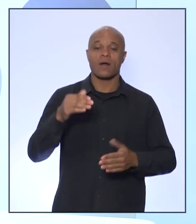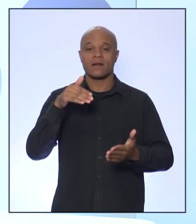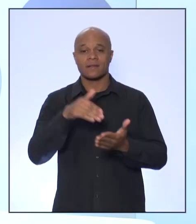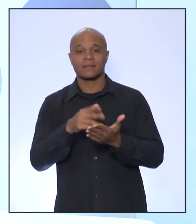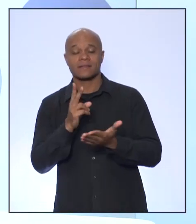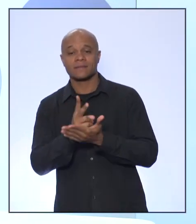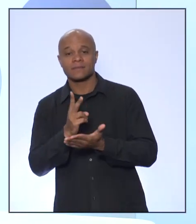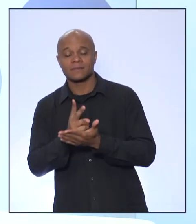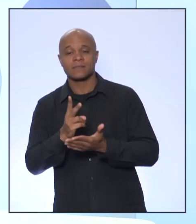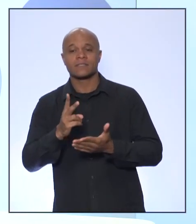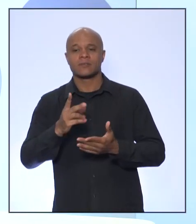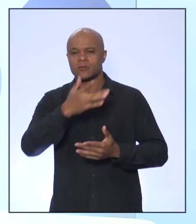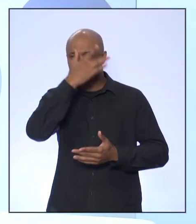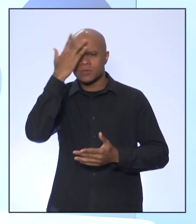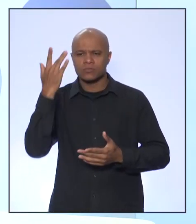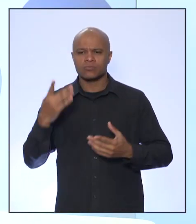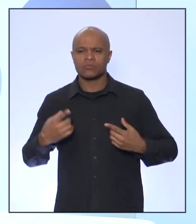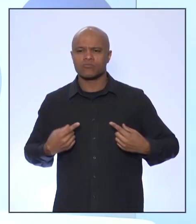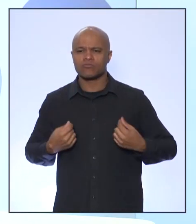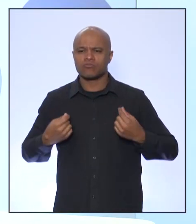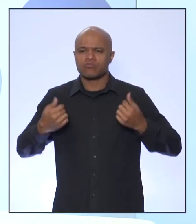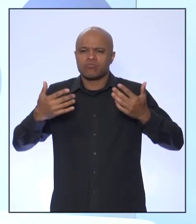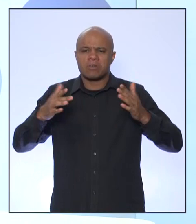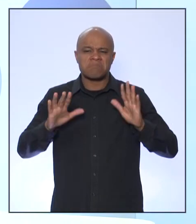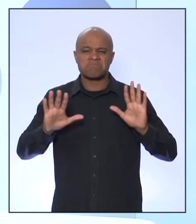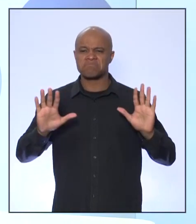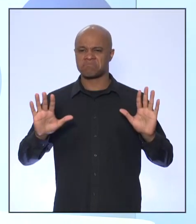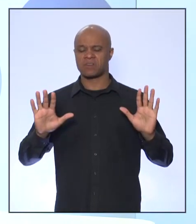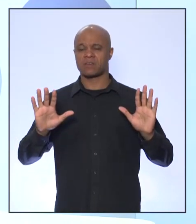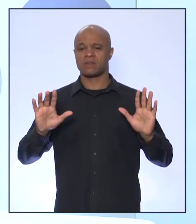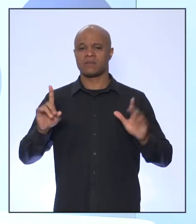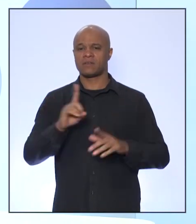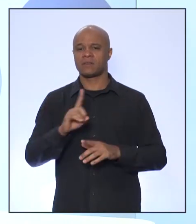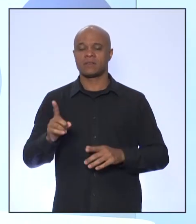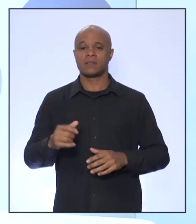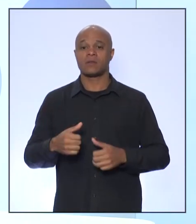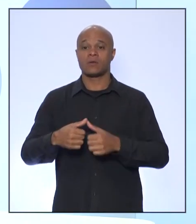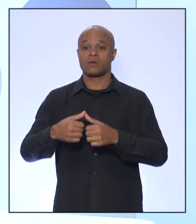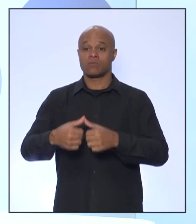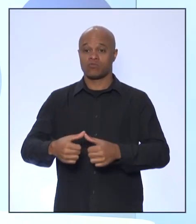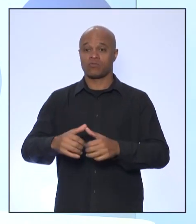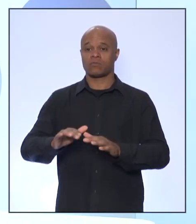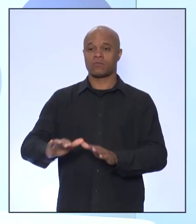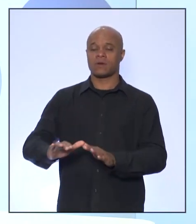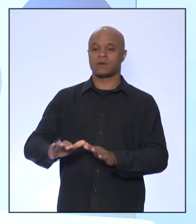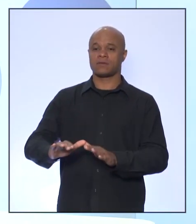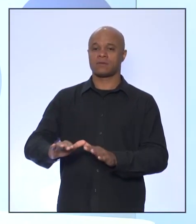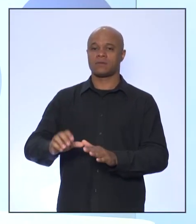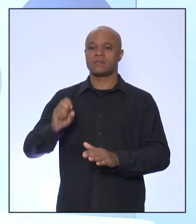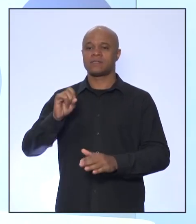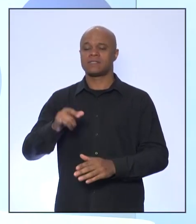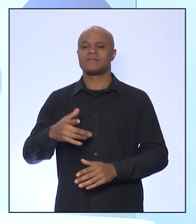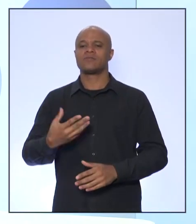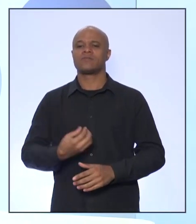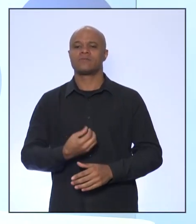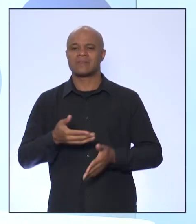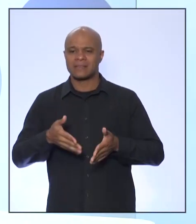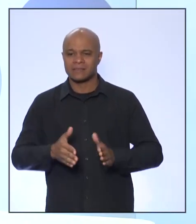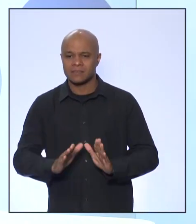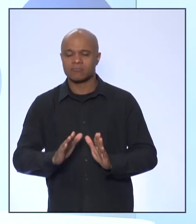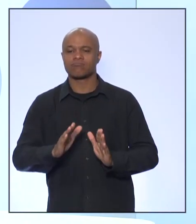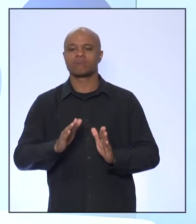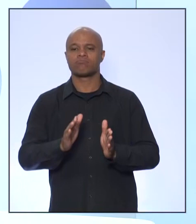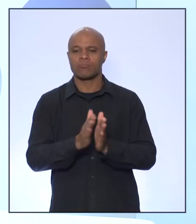membro da nobreza. Era uma sociedade estamental, eram por estamentos. Você nascia camponês, seus filhos